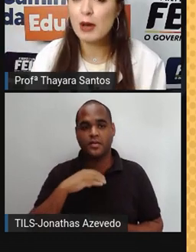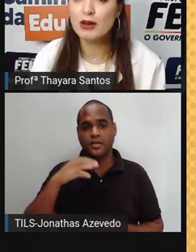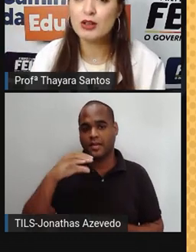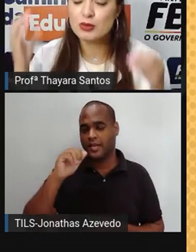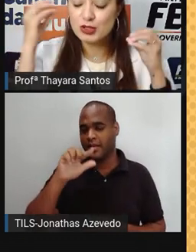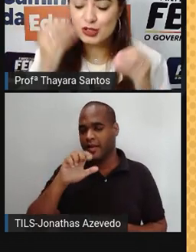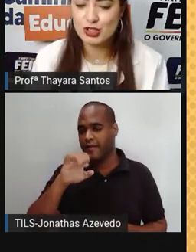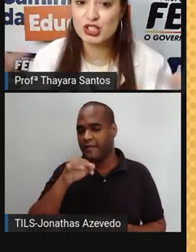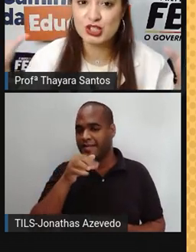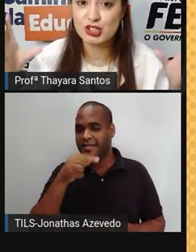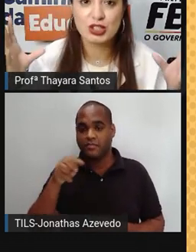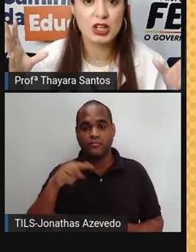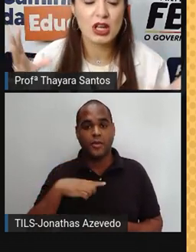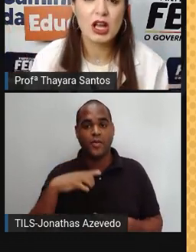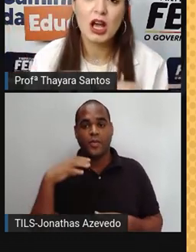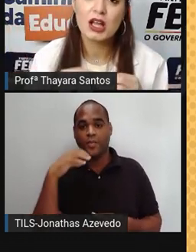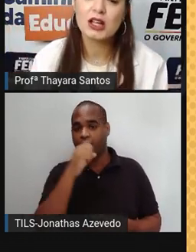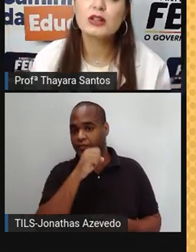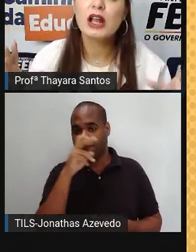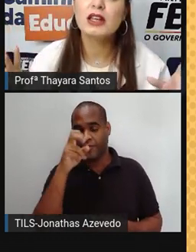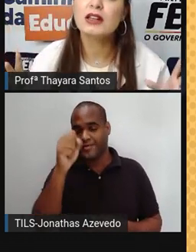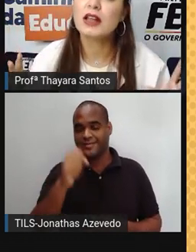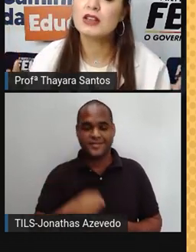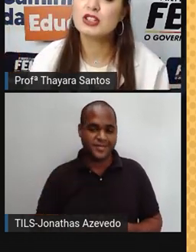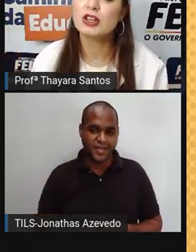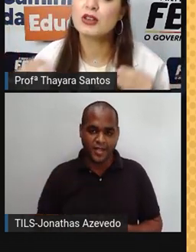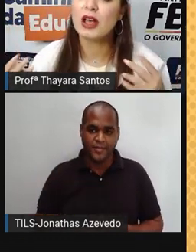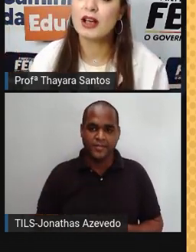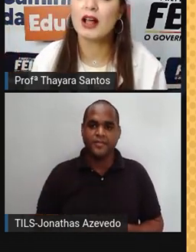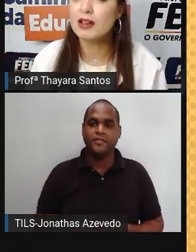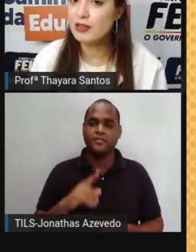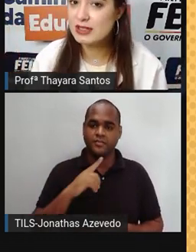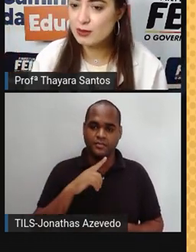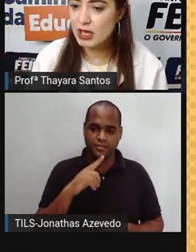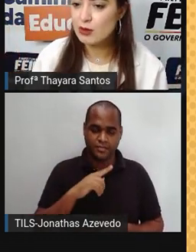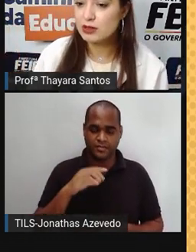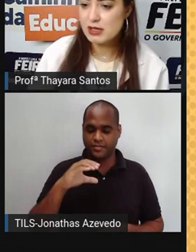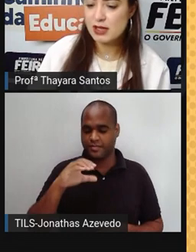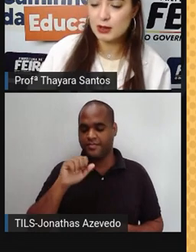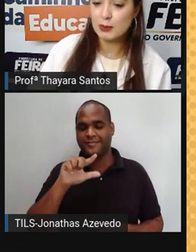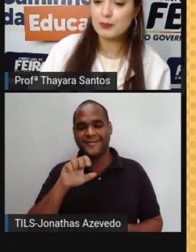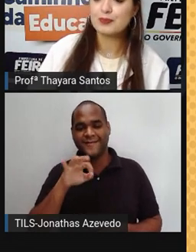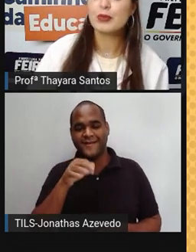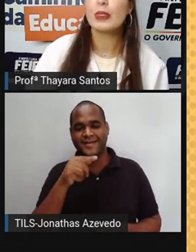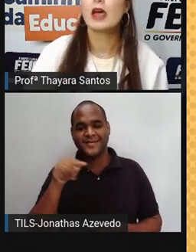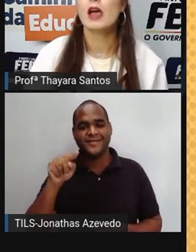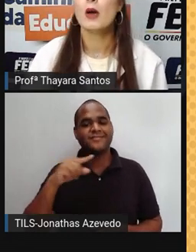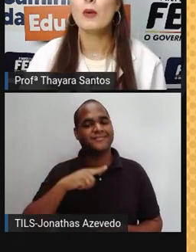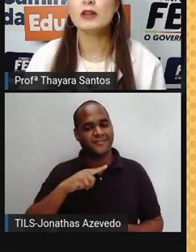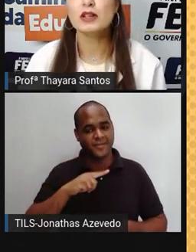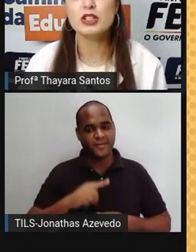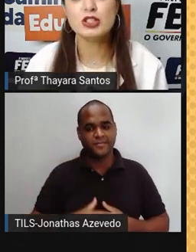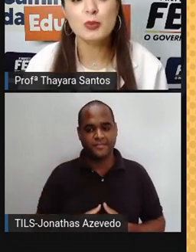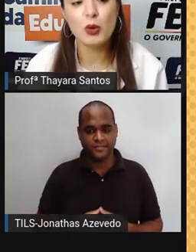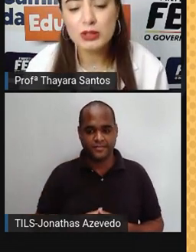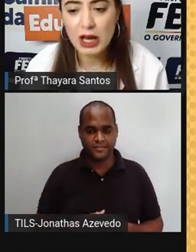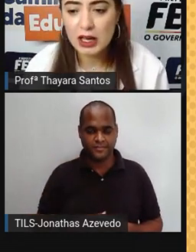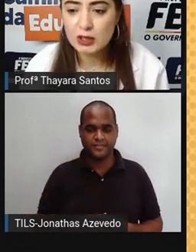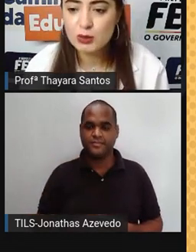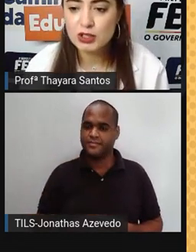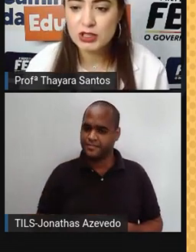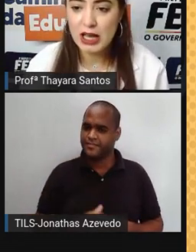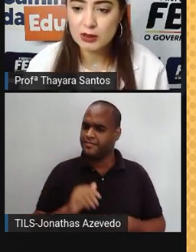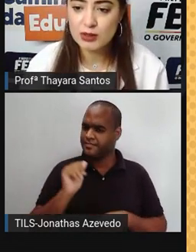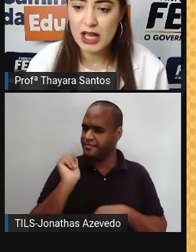faz um chega fazer aquele barulhinho aquilo dali tá indicando que acalma e faz com tá acontecendo quando a gente